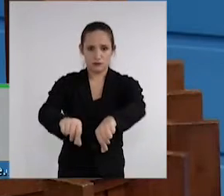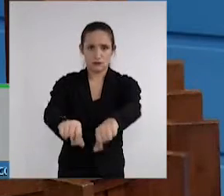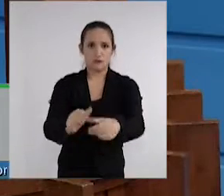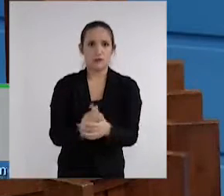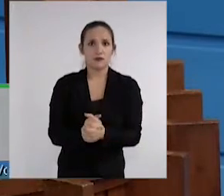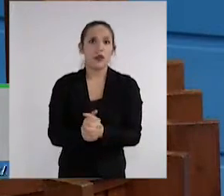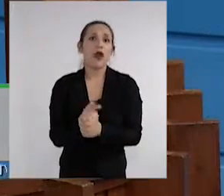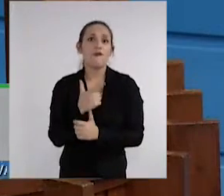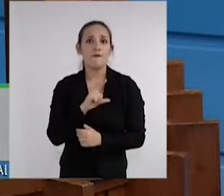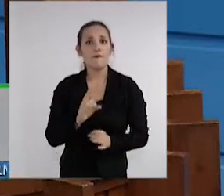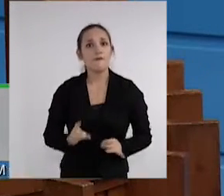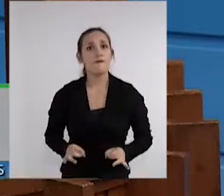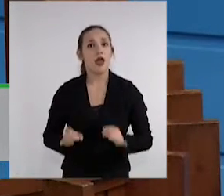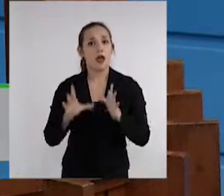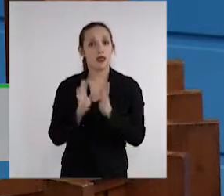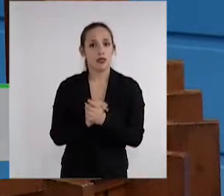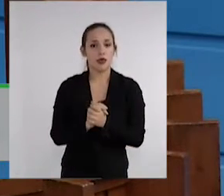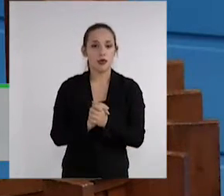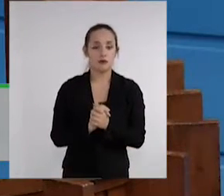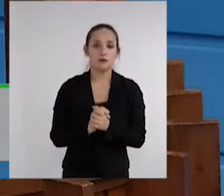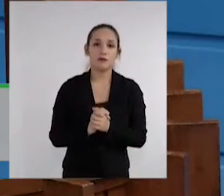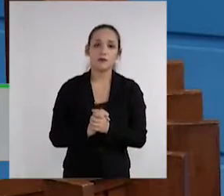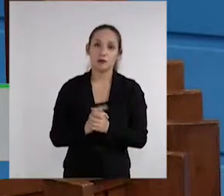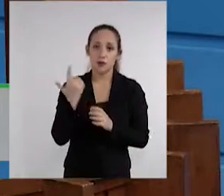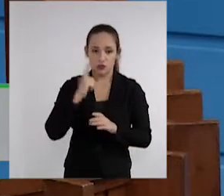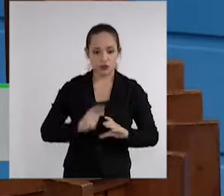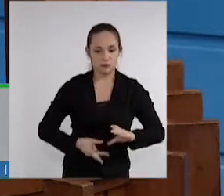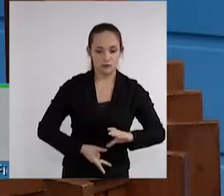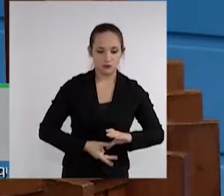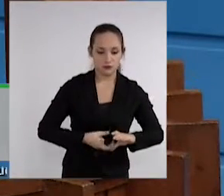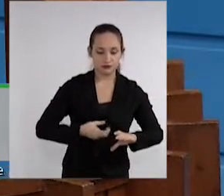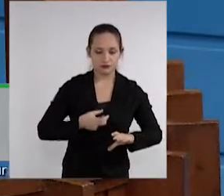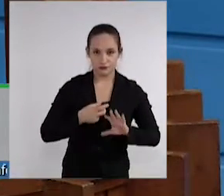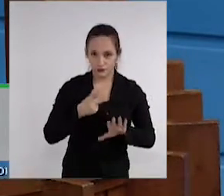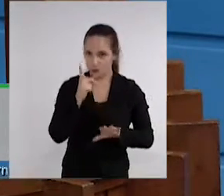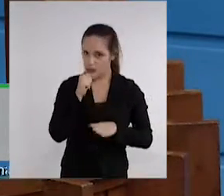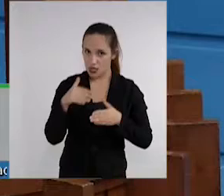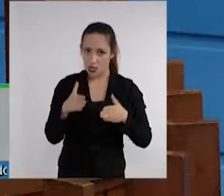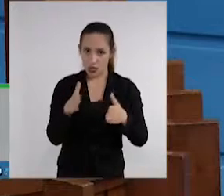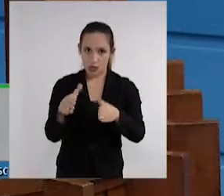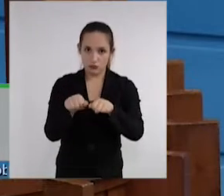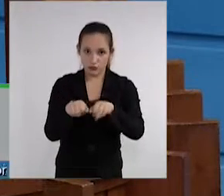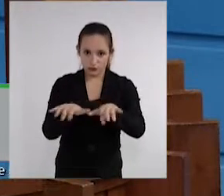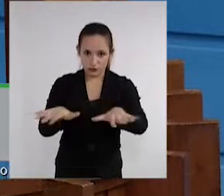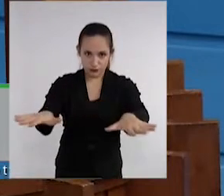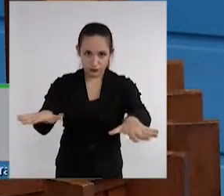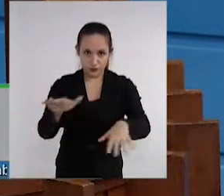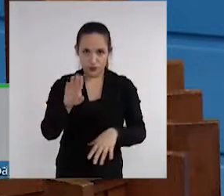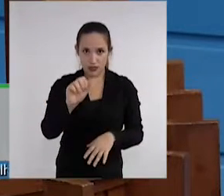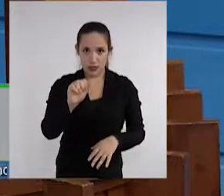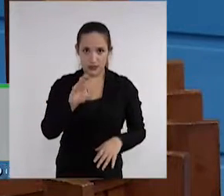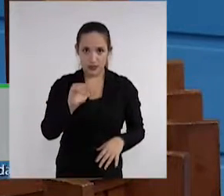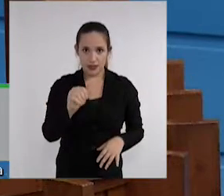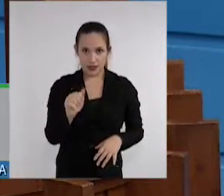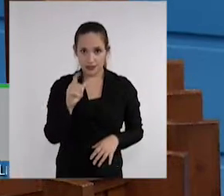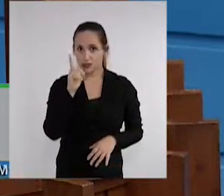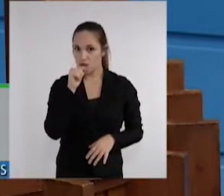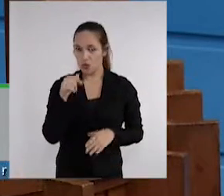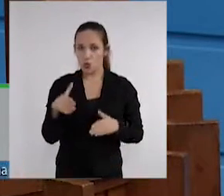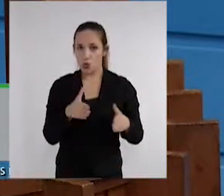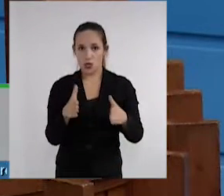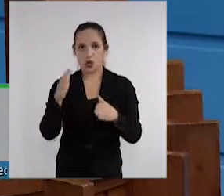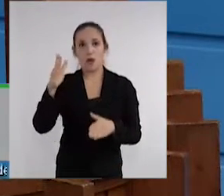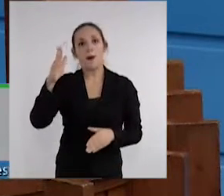a exploração do gás nessa região da bacia do Rio Paraná. E foram ali, senhor presidente,